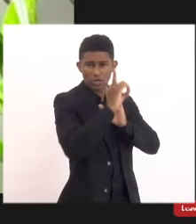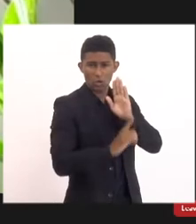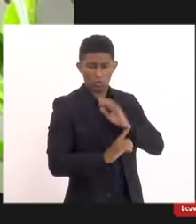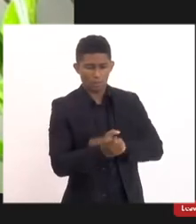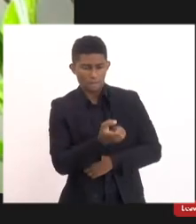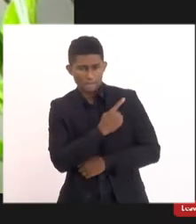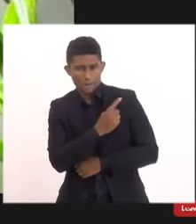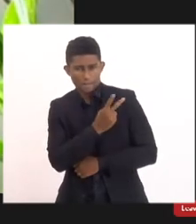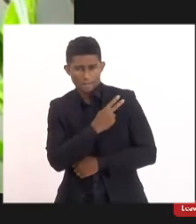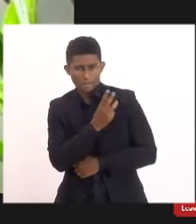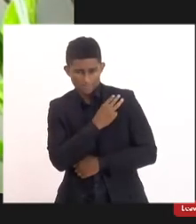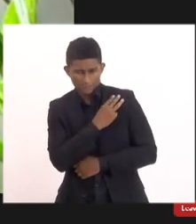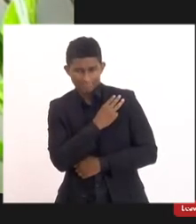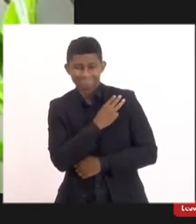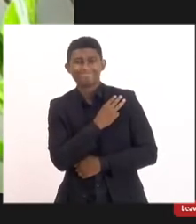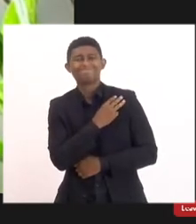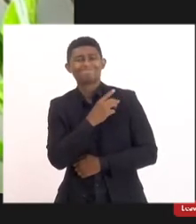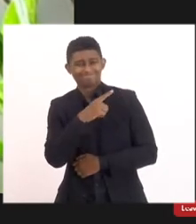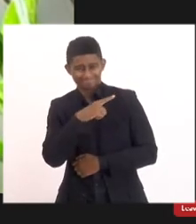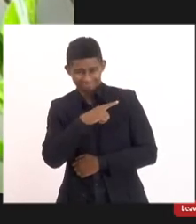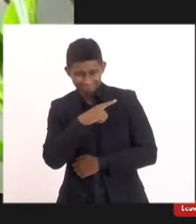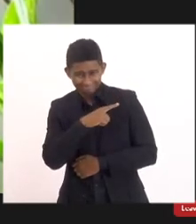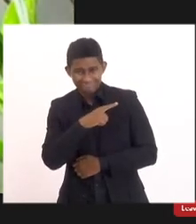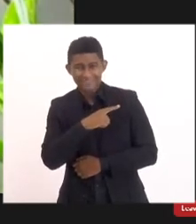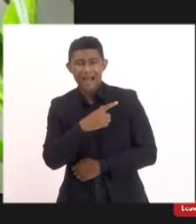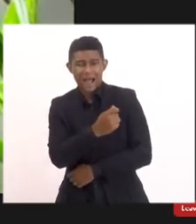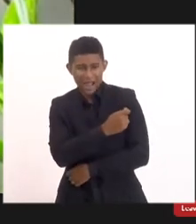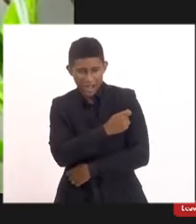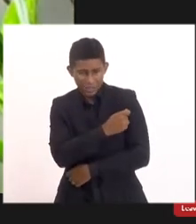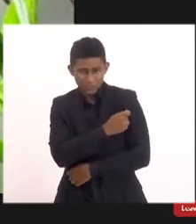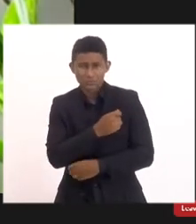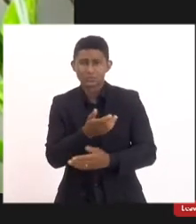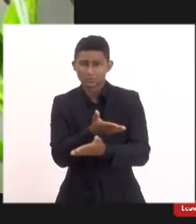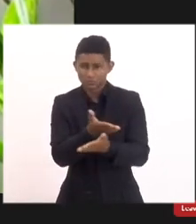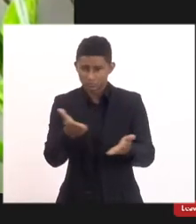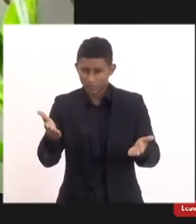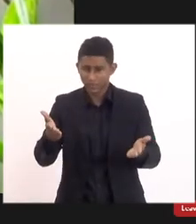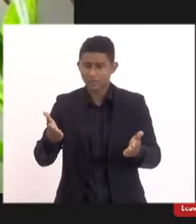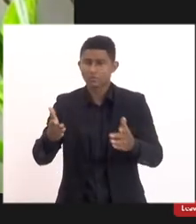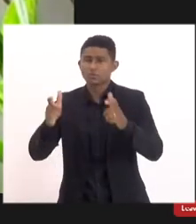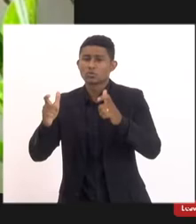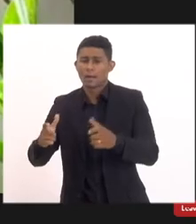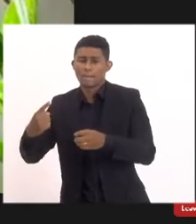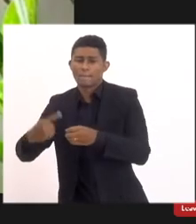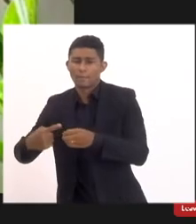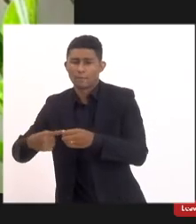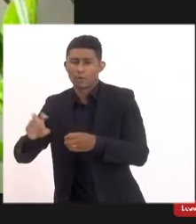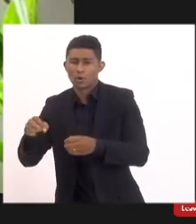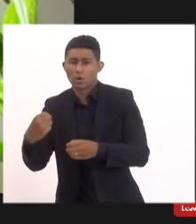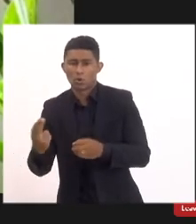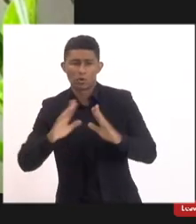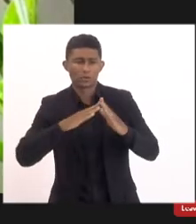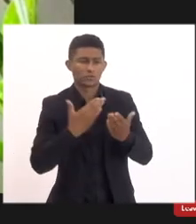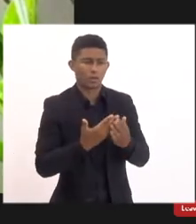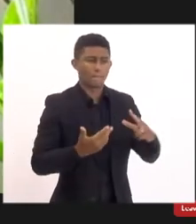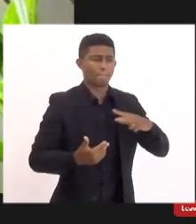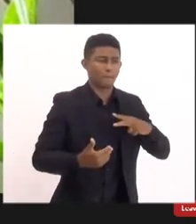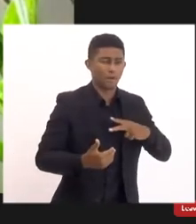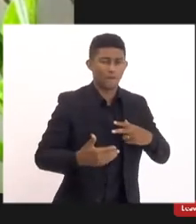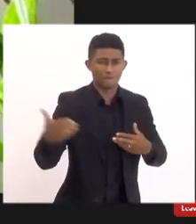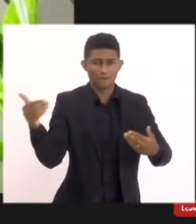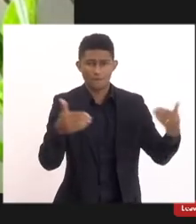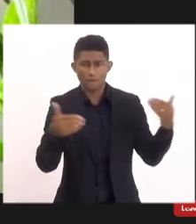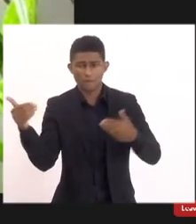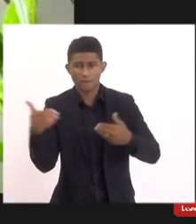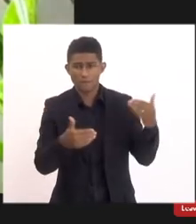que recebemos os alunos, seja a origem que for, ou municipal ou particular, não importa. A gente